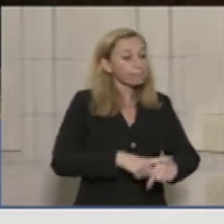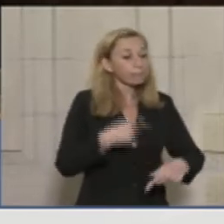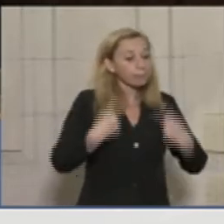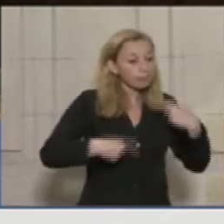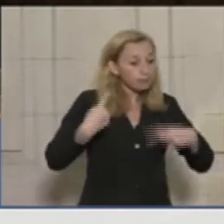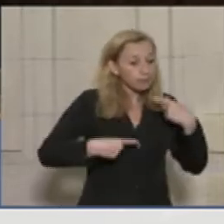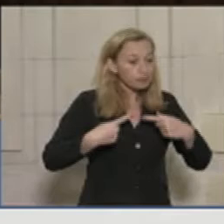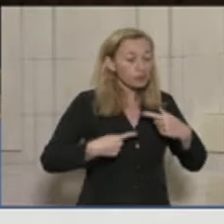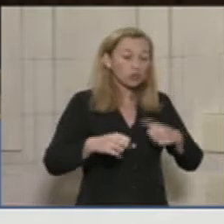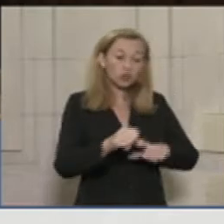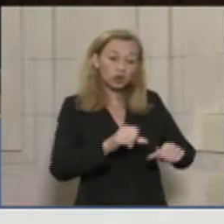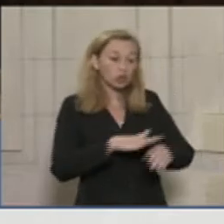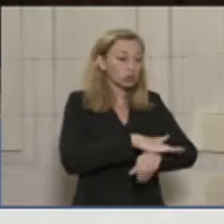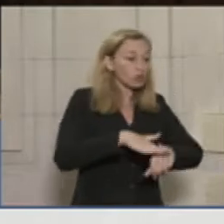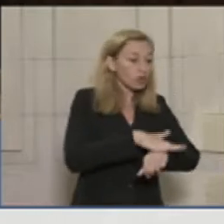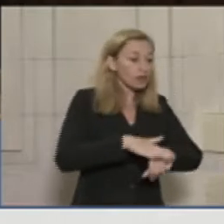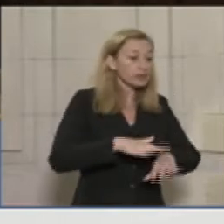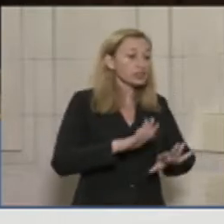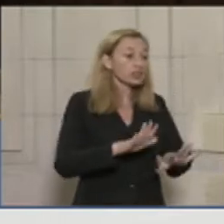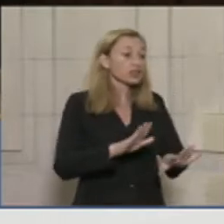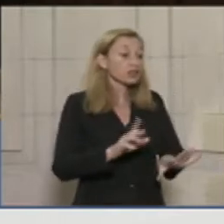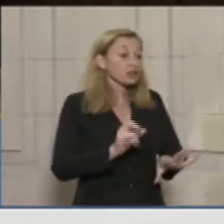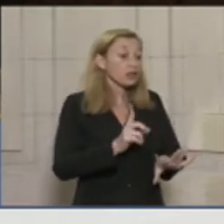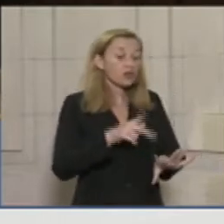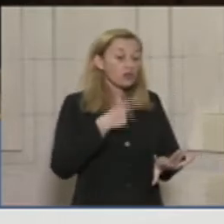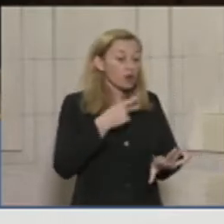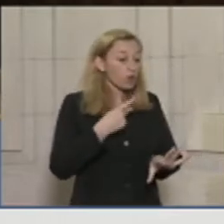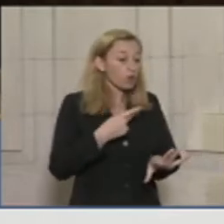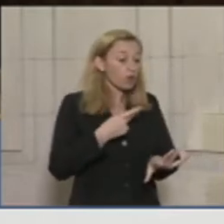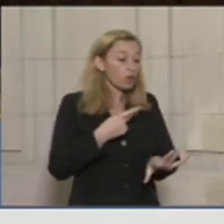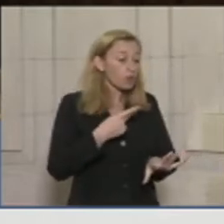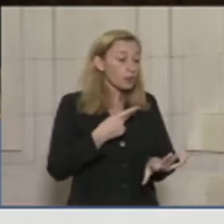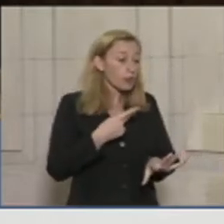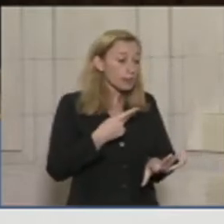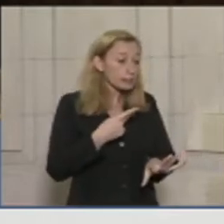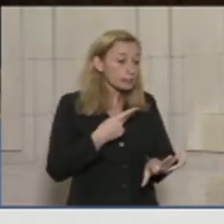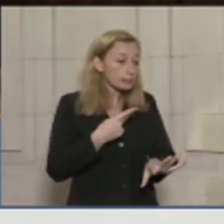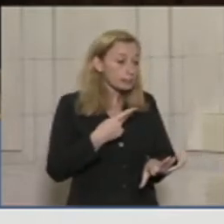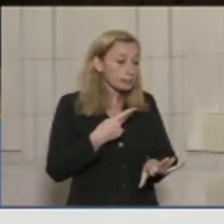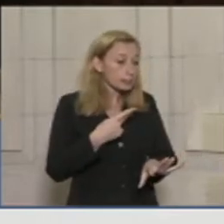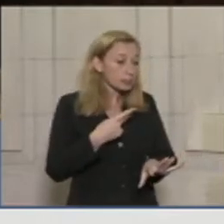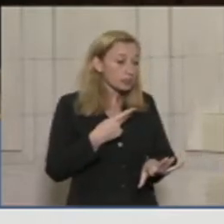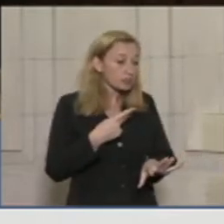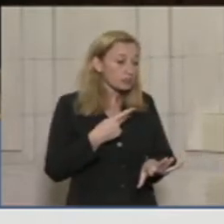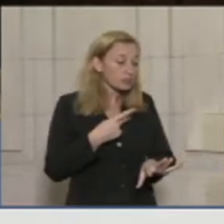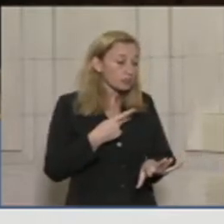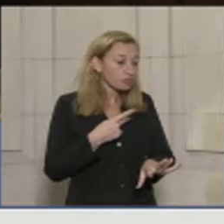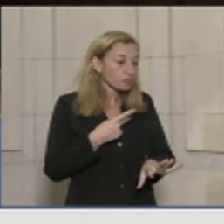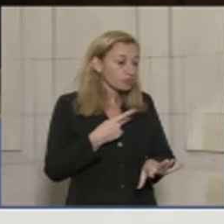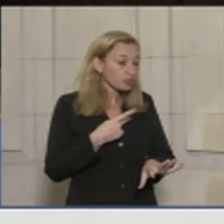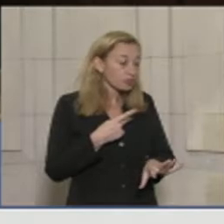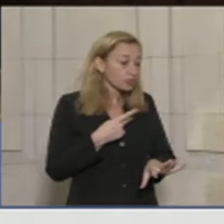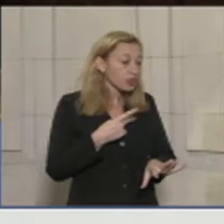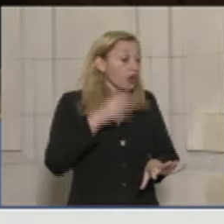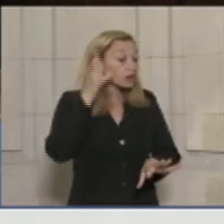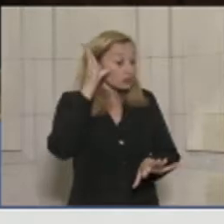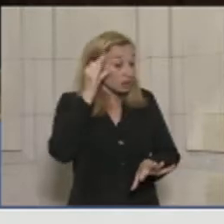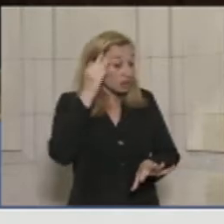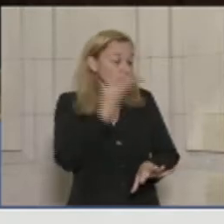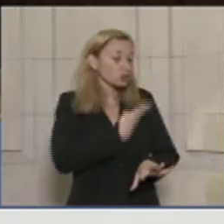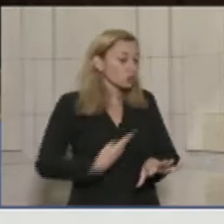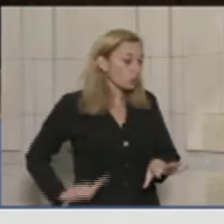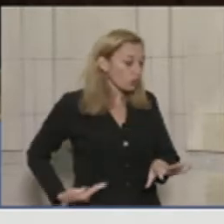trocas, se falou, deputado Chico Machado, se falou que havia por parte do governo o interesse